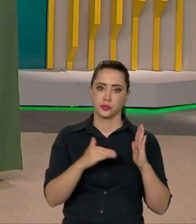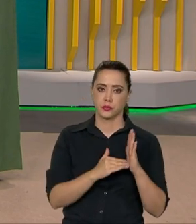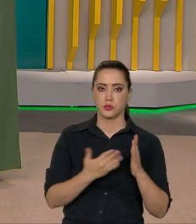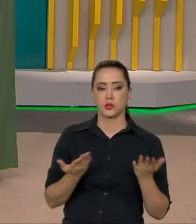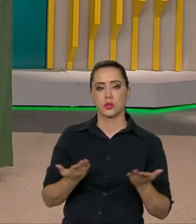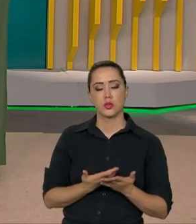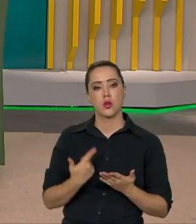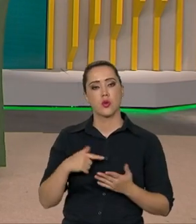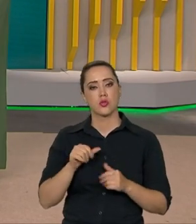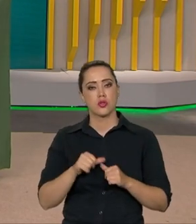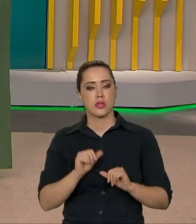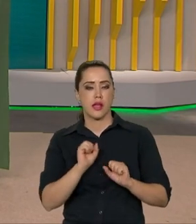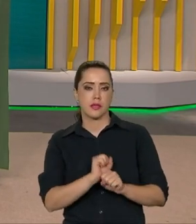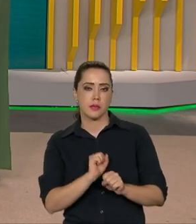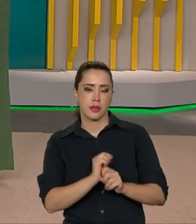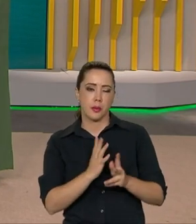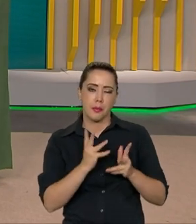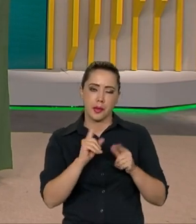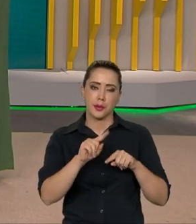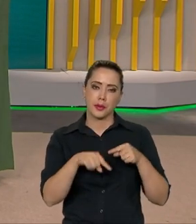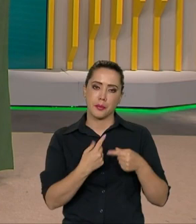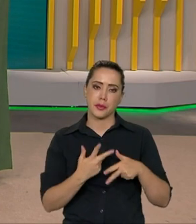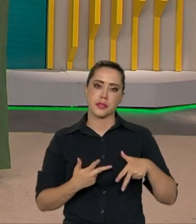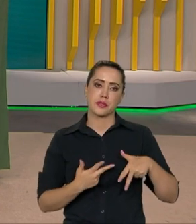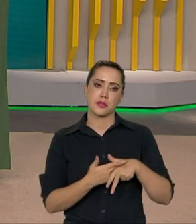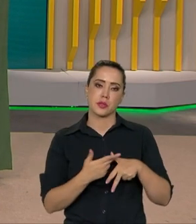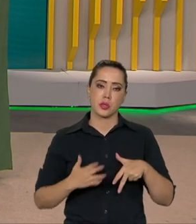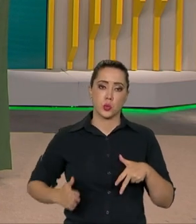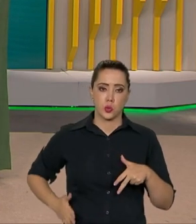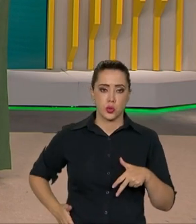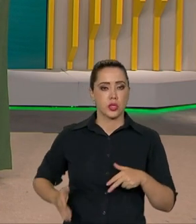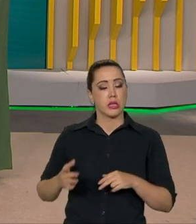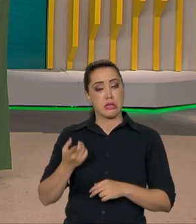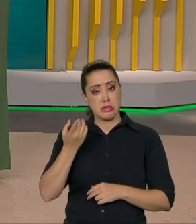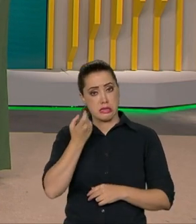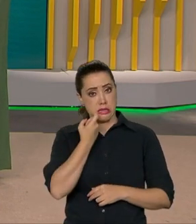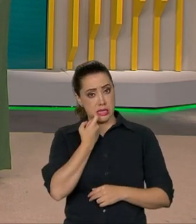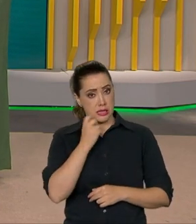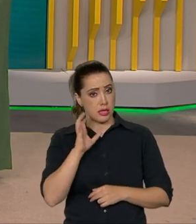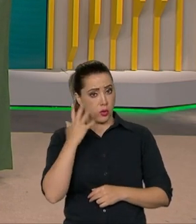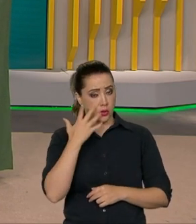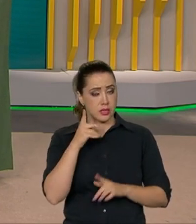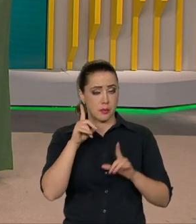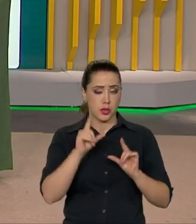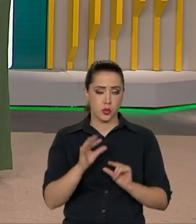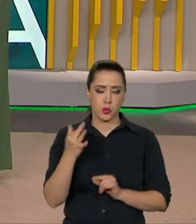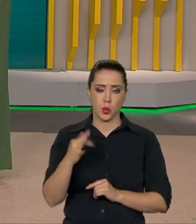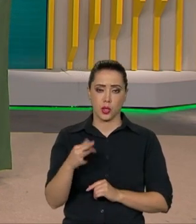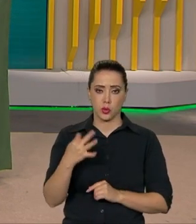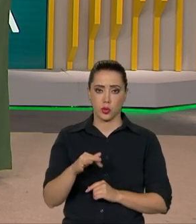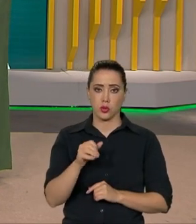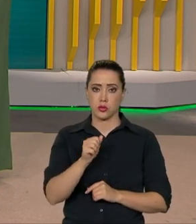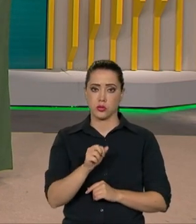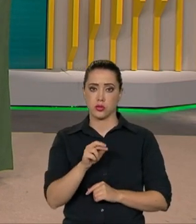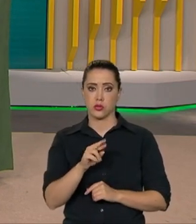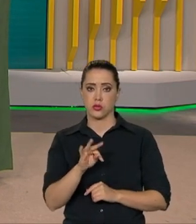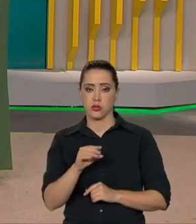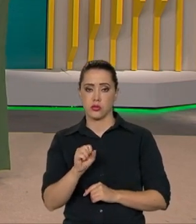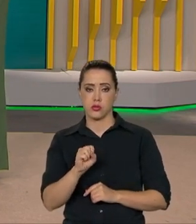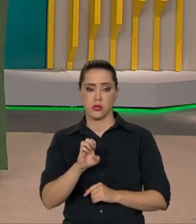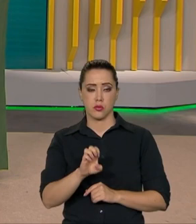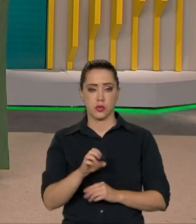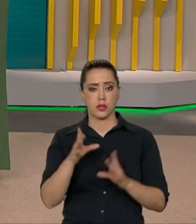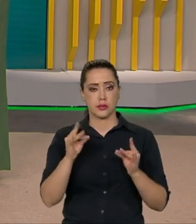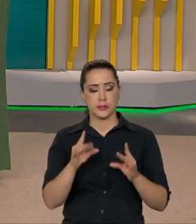Alvorada, onde se recupera da cirurgia realizada no quadril na última sexta-feira para aliviar as dores de uma artrose. E quem tem